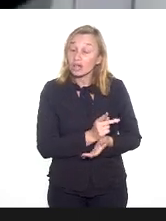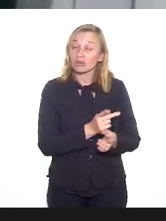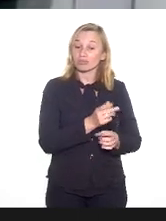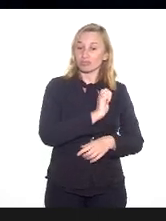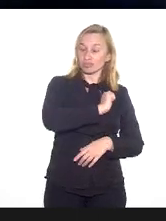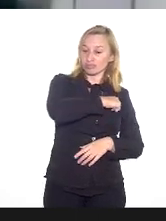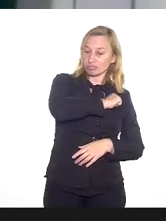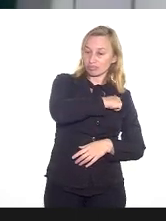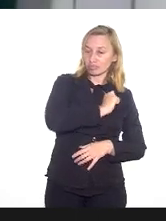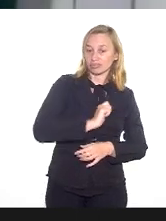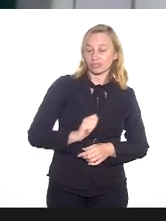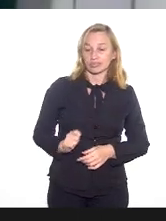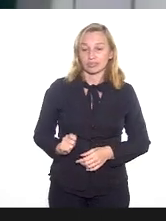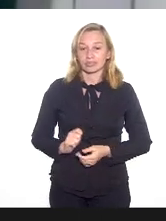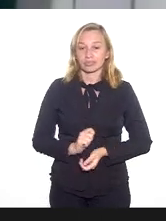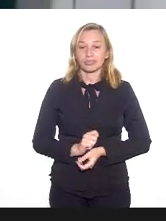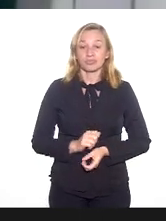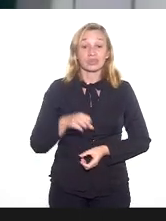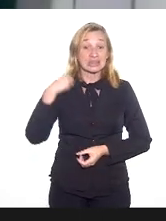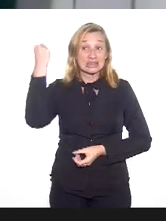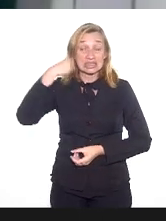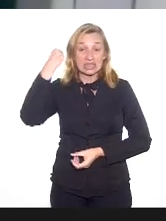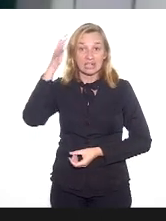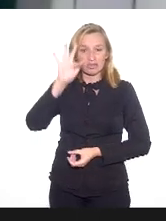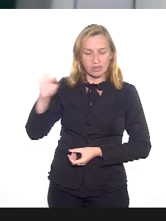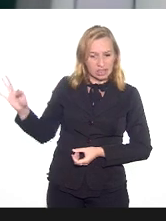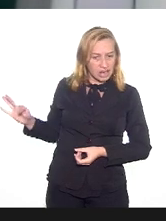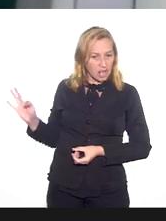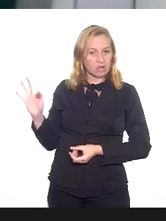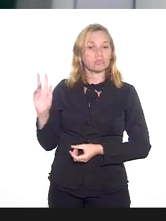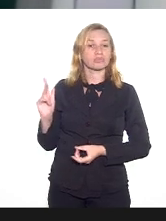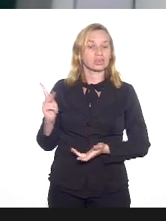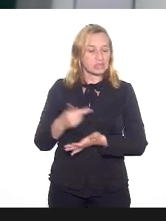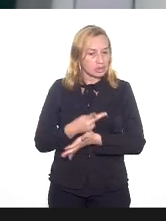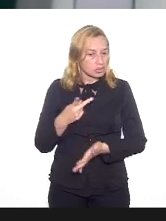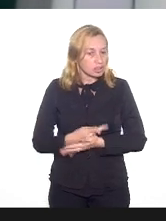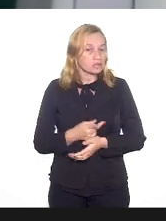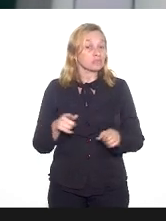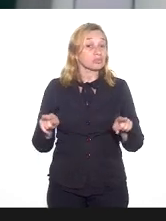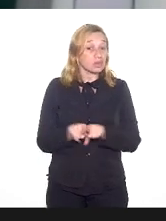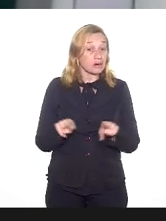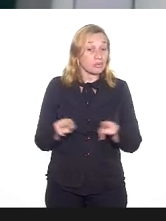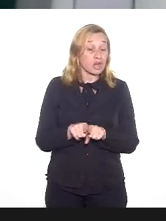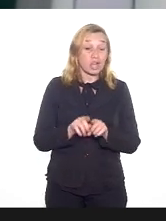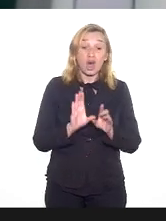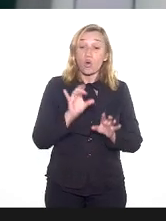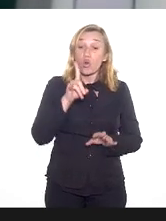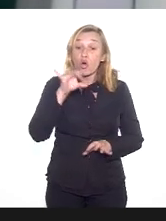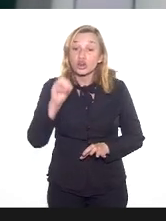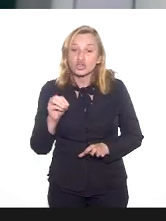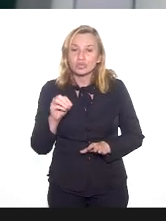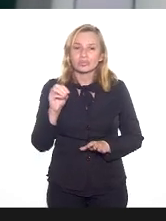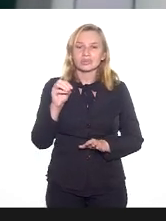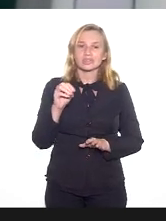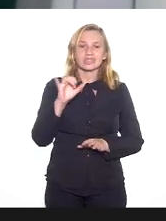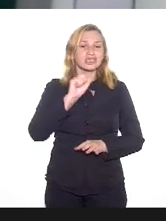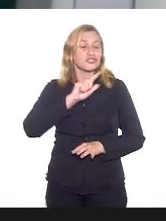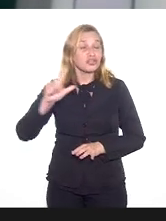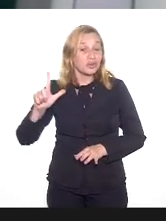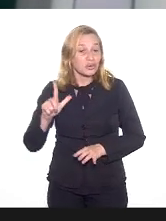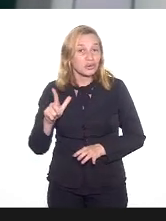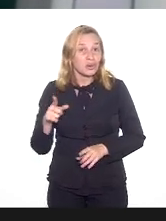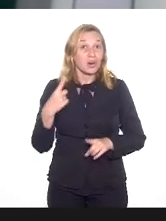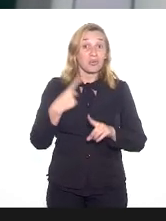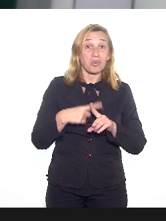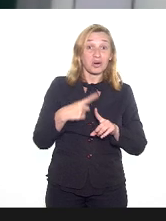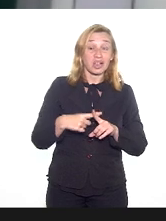além de infringir a resolução do Senado Federal, há uma clara infringência também ao Código Civil, porque,